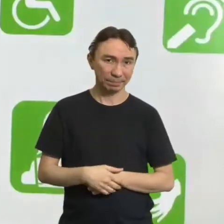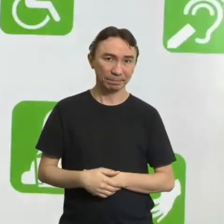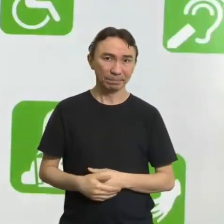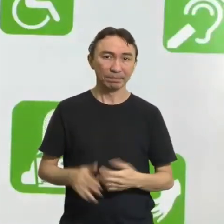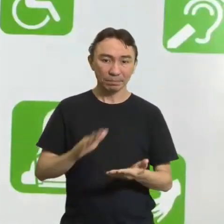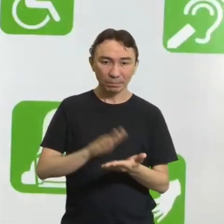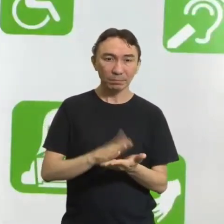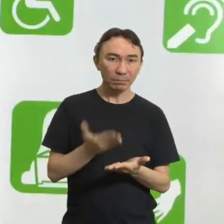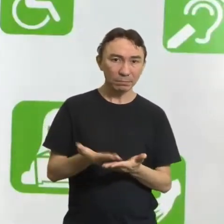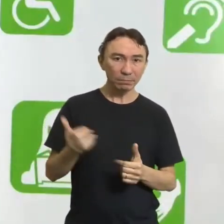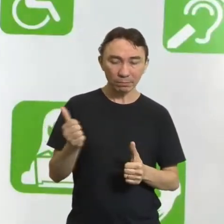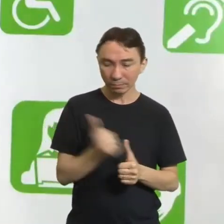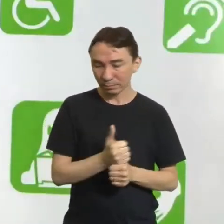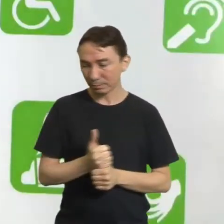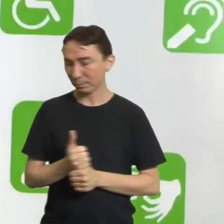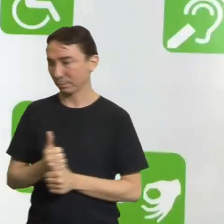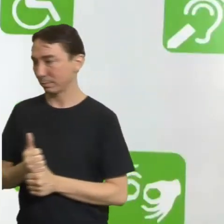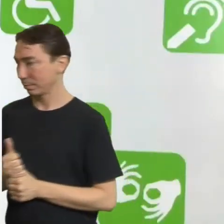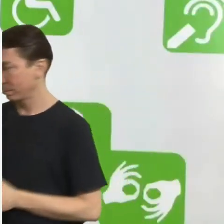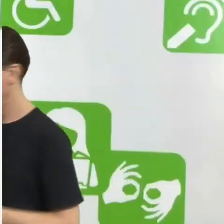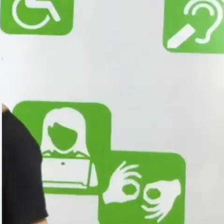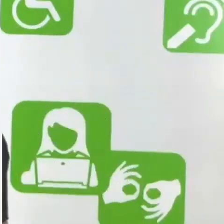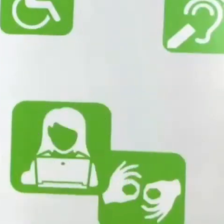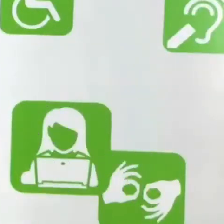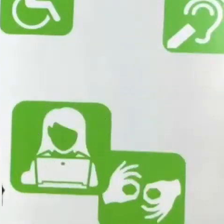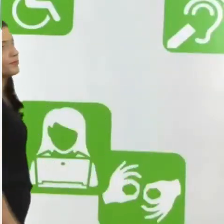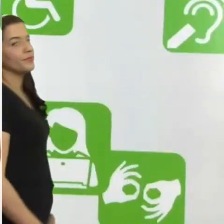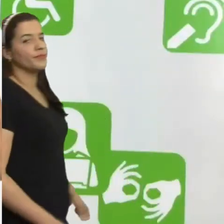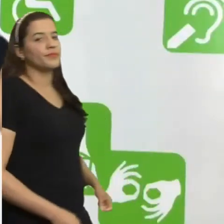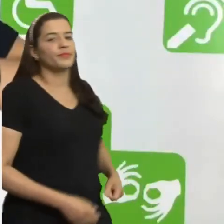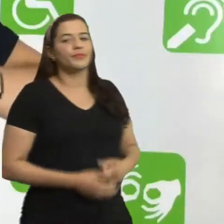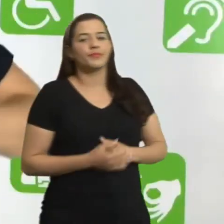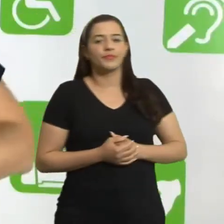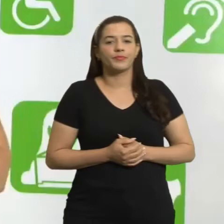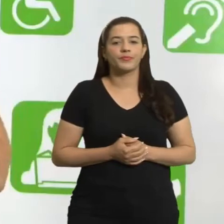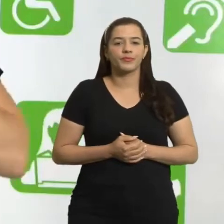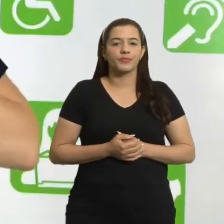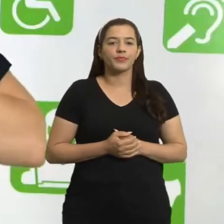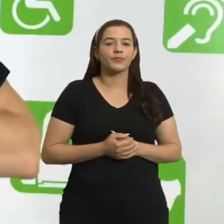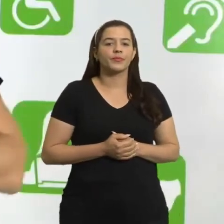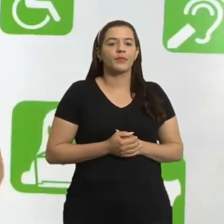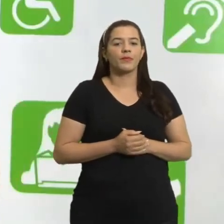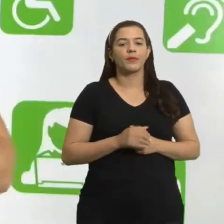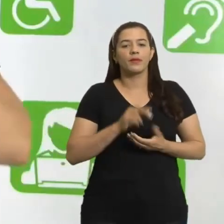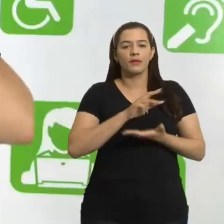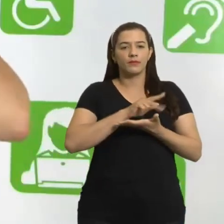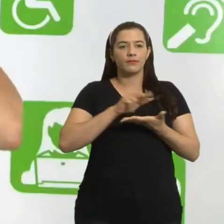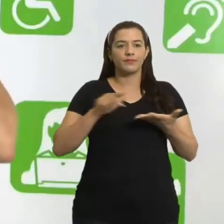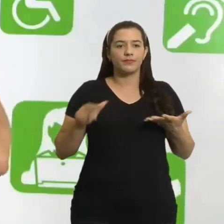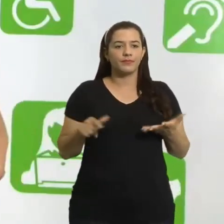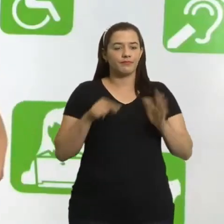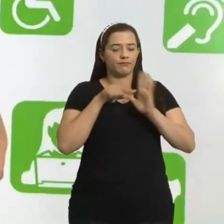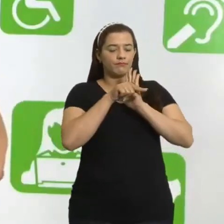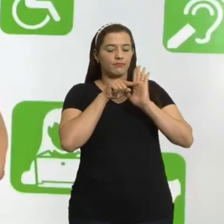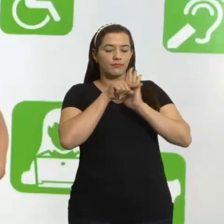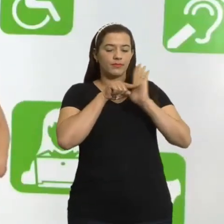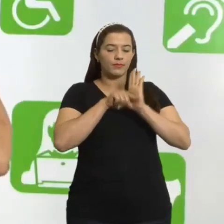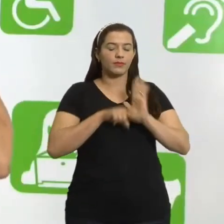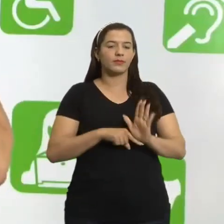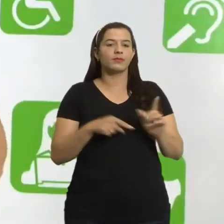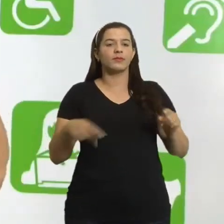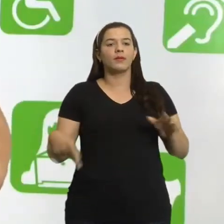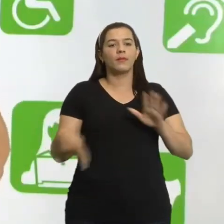com base em experiências, experimentações que são realizadas por meio de um método